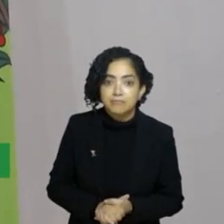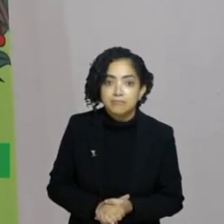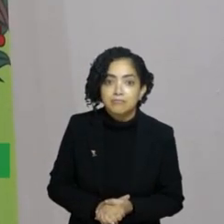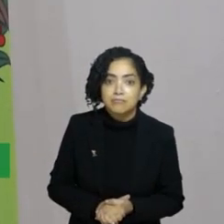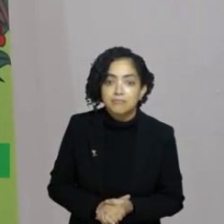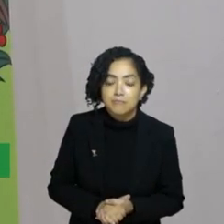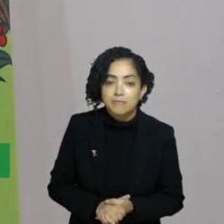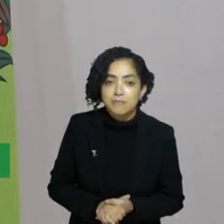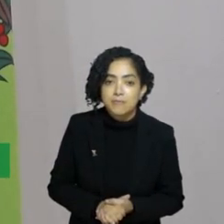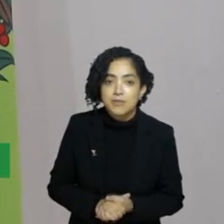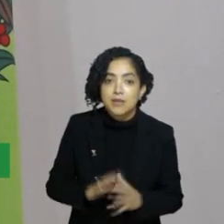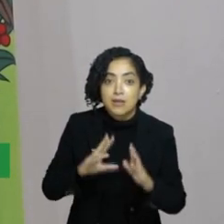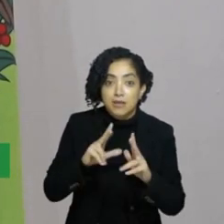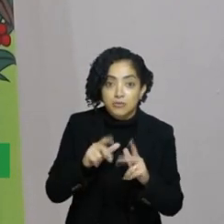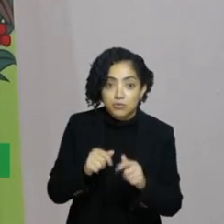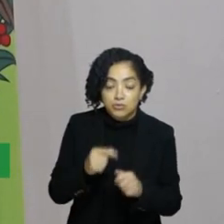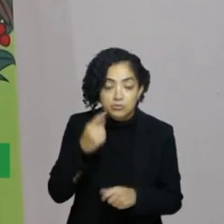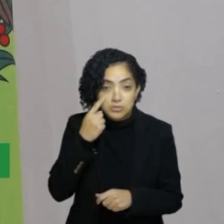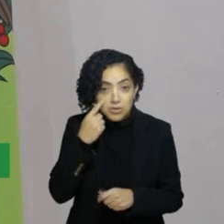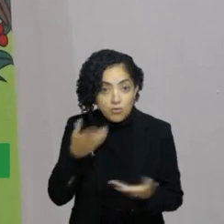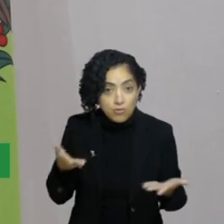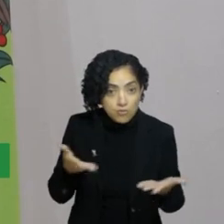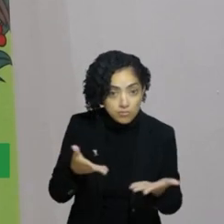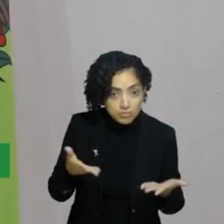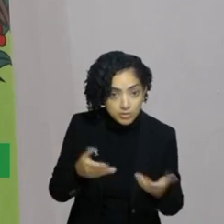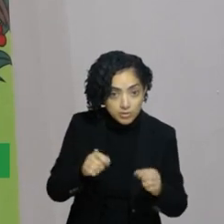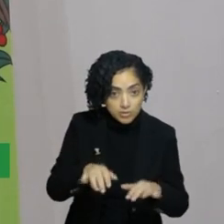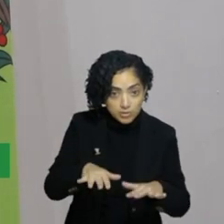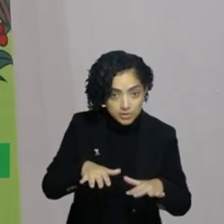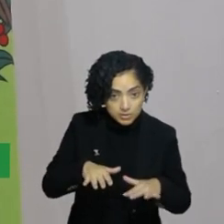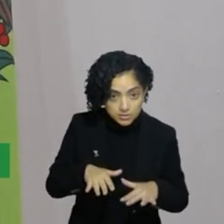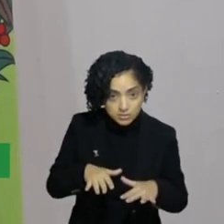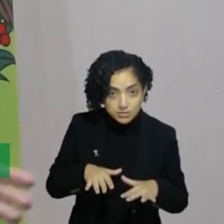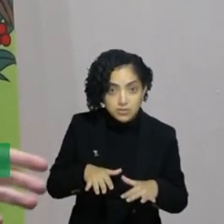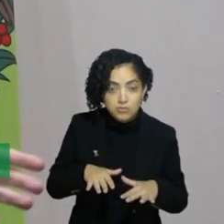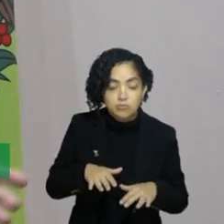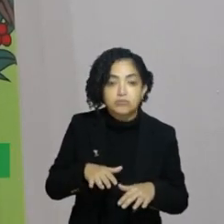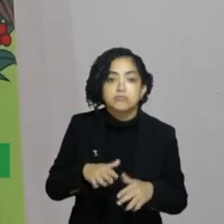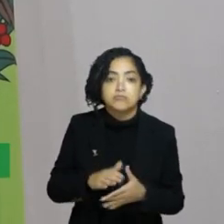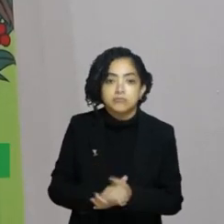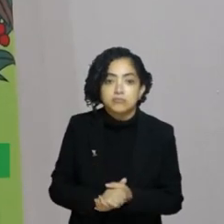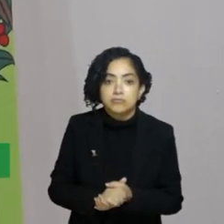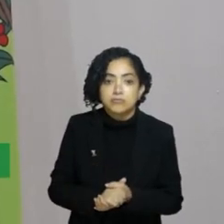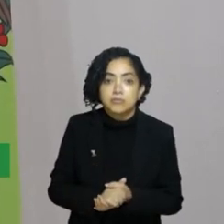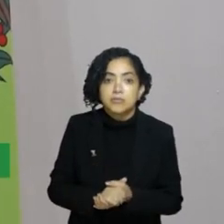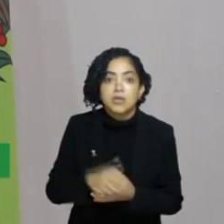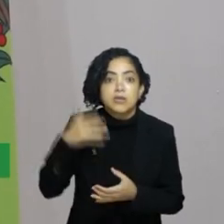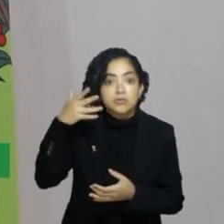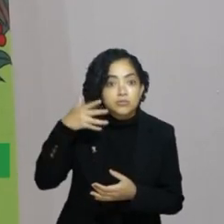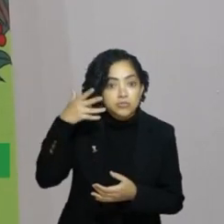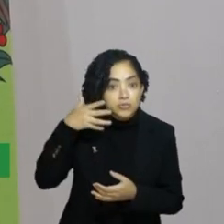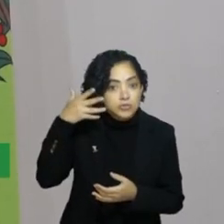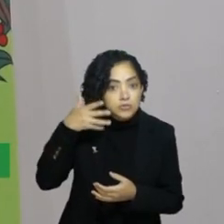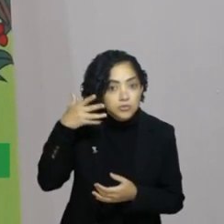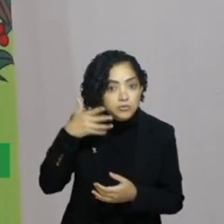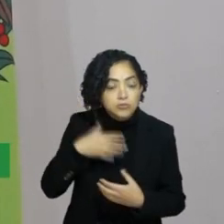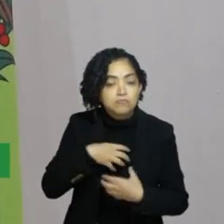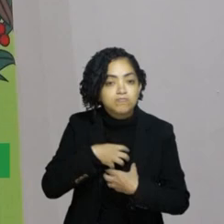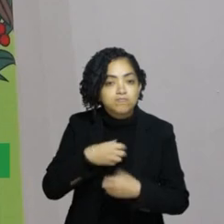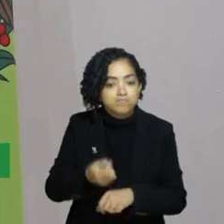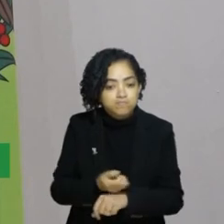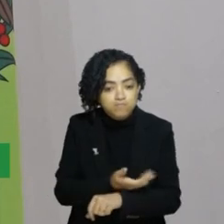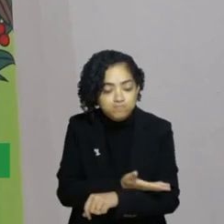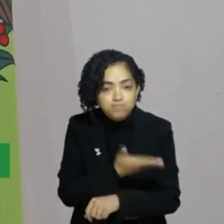deputados, a todos aqueles aqui que nos acompanham em plenário, uma dúvida, um relato emocionante e emocionado da